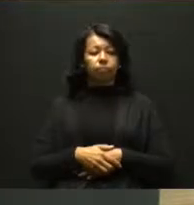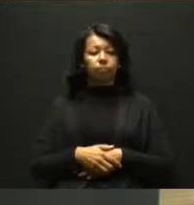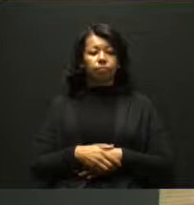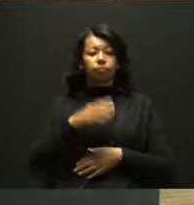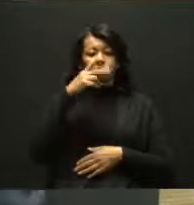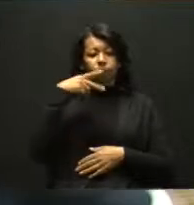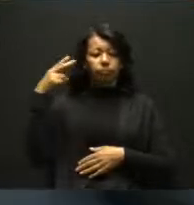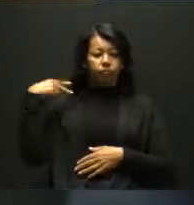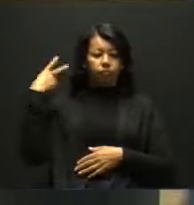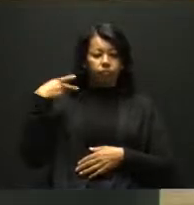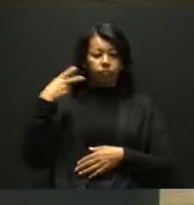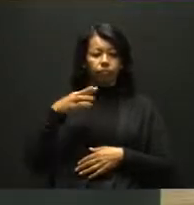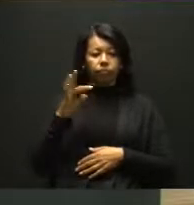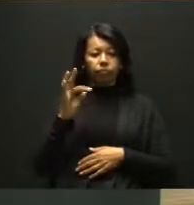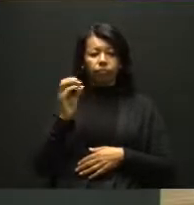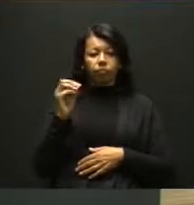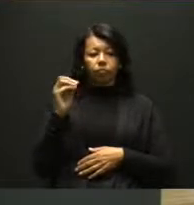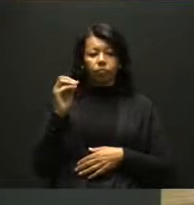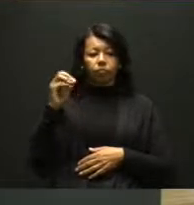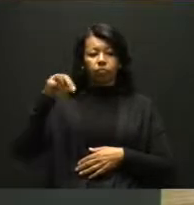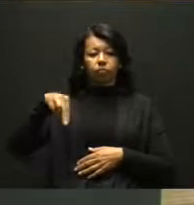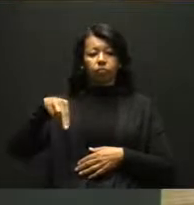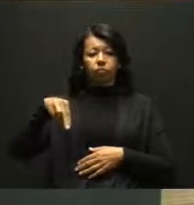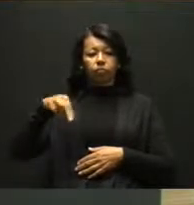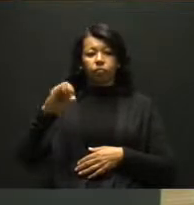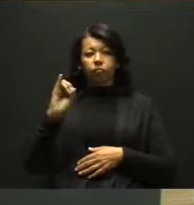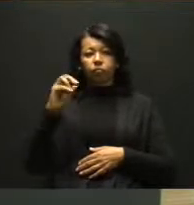palavra o vereador toninho oliveira